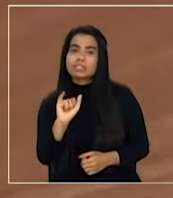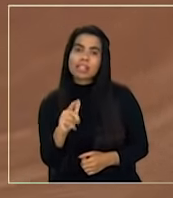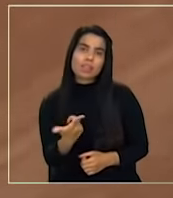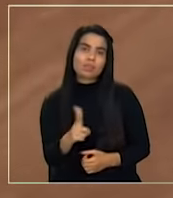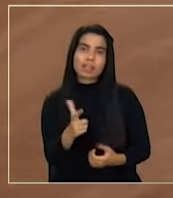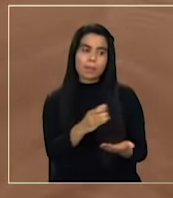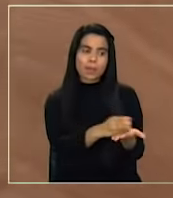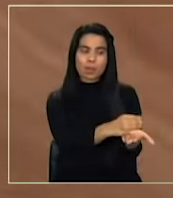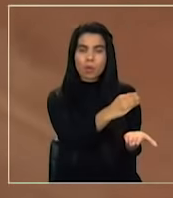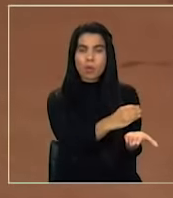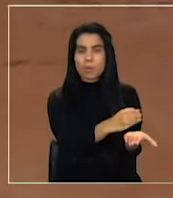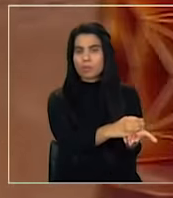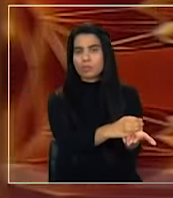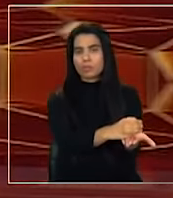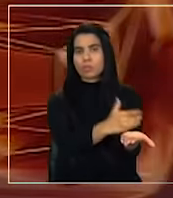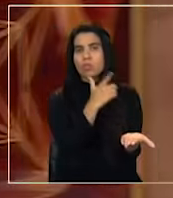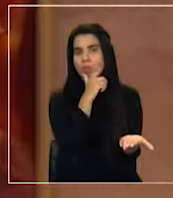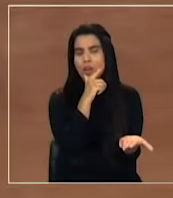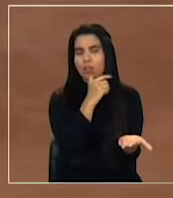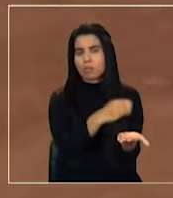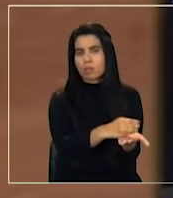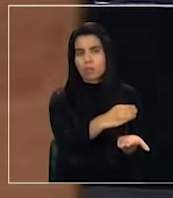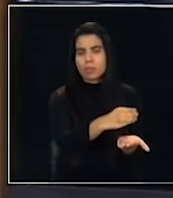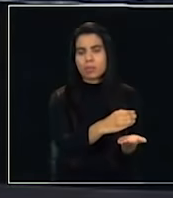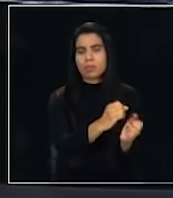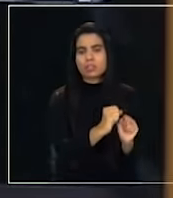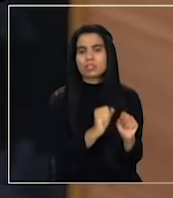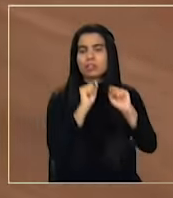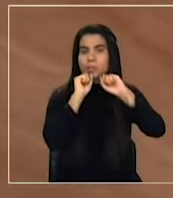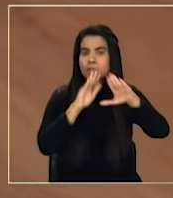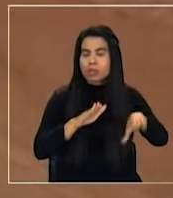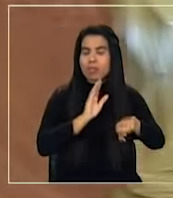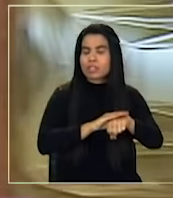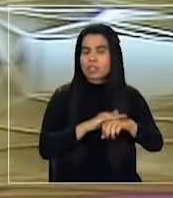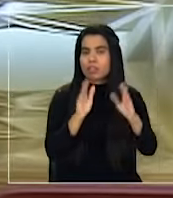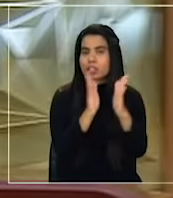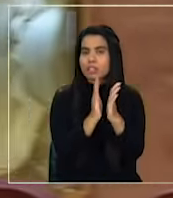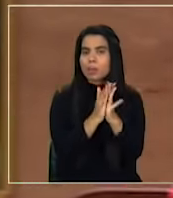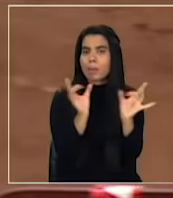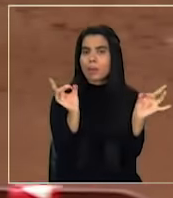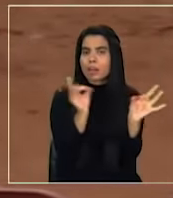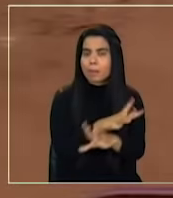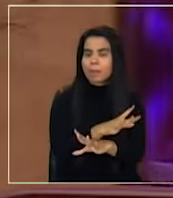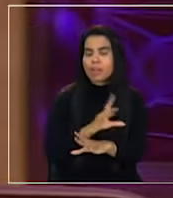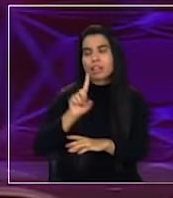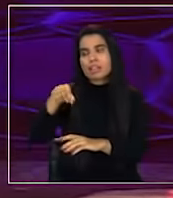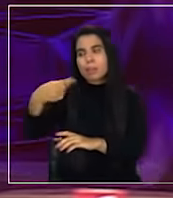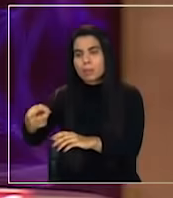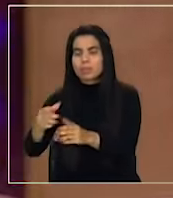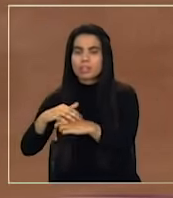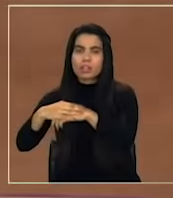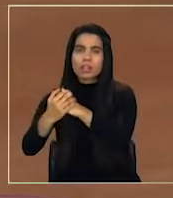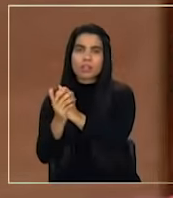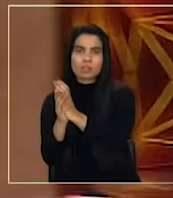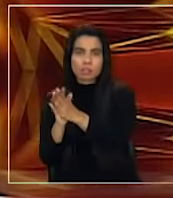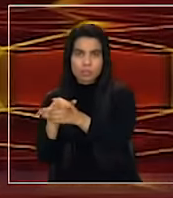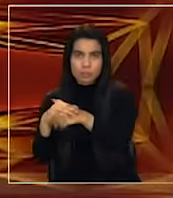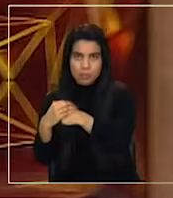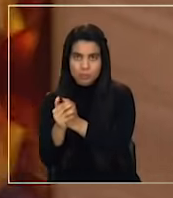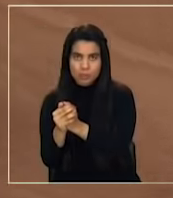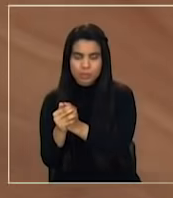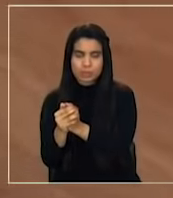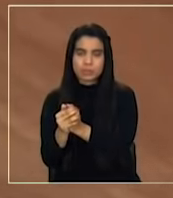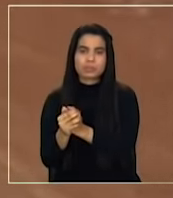copo, porque nós vamos abençoar essa água, fazer a última oração, e depois você vai lavar as suas mãos